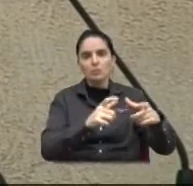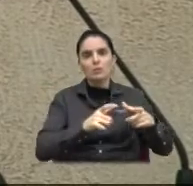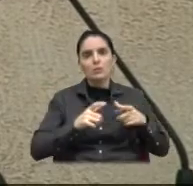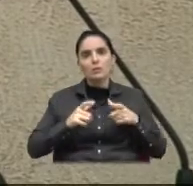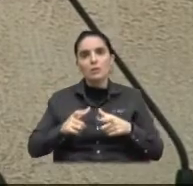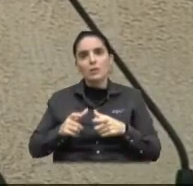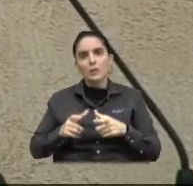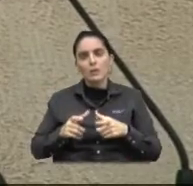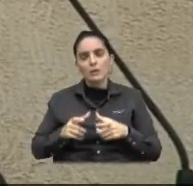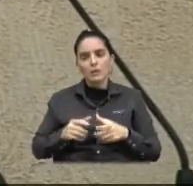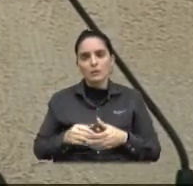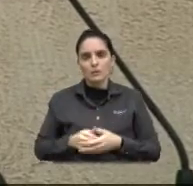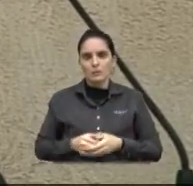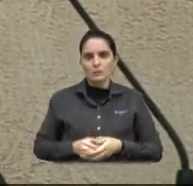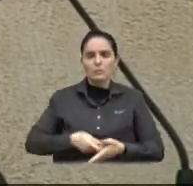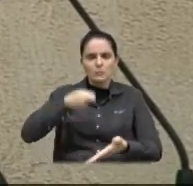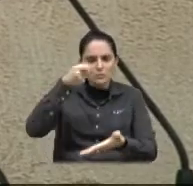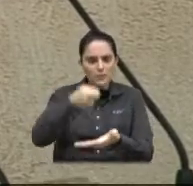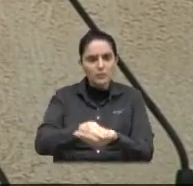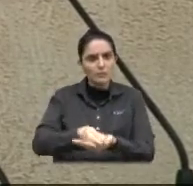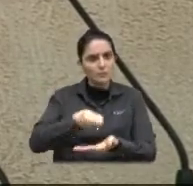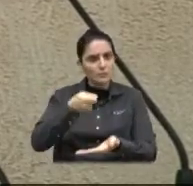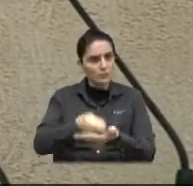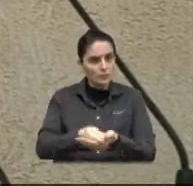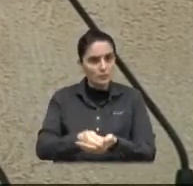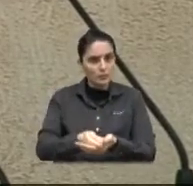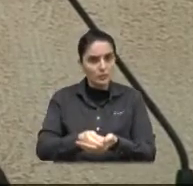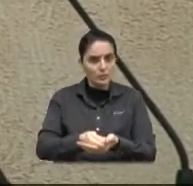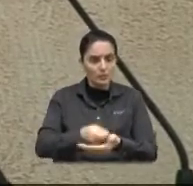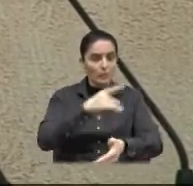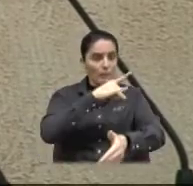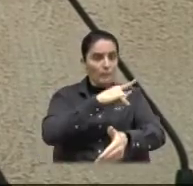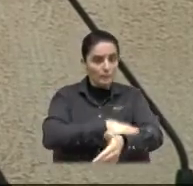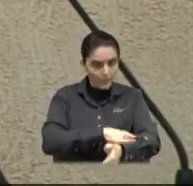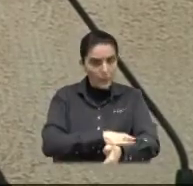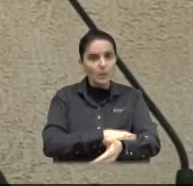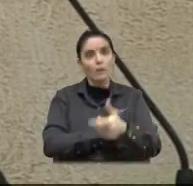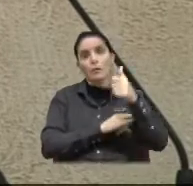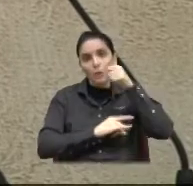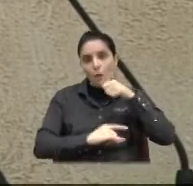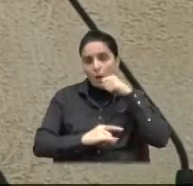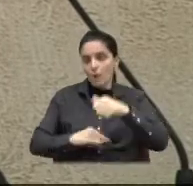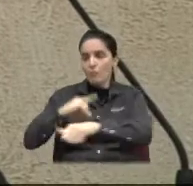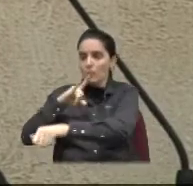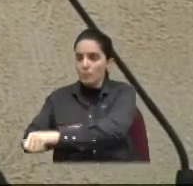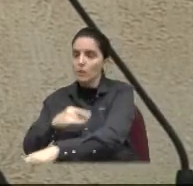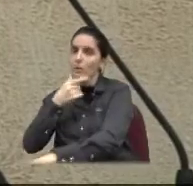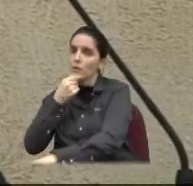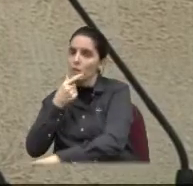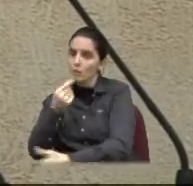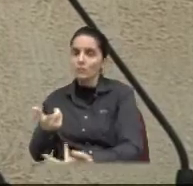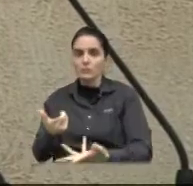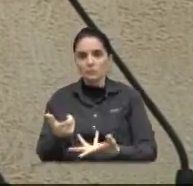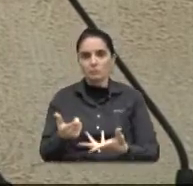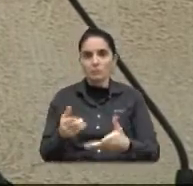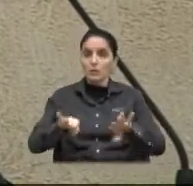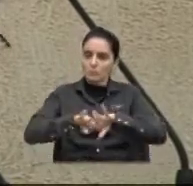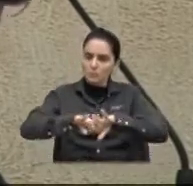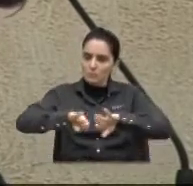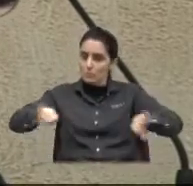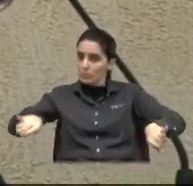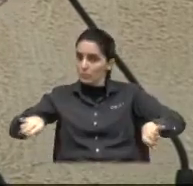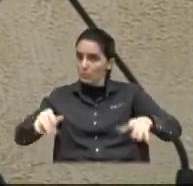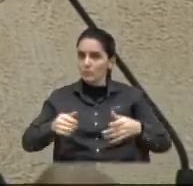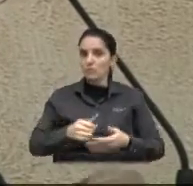vai exigir de você o banheiro masculino no banheiro feminino agora a vigilância sanitária